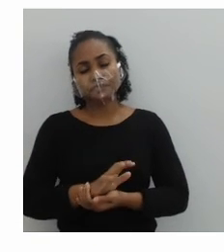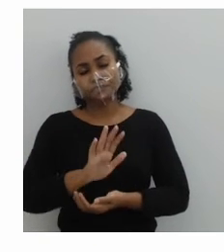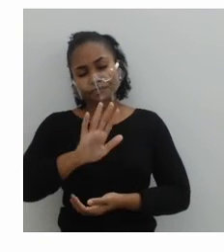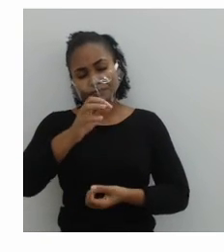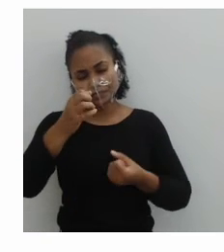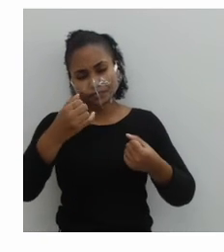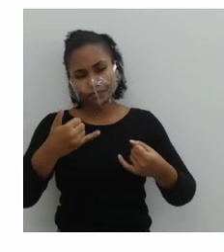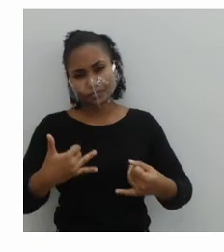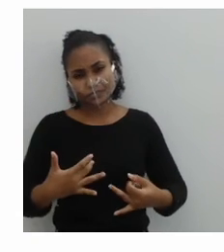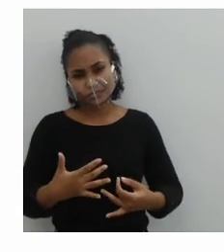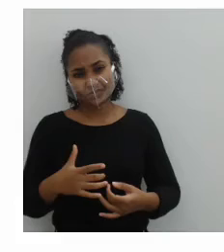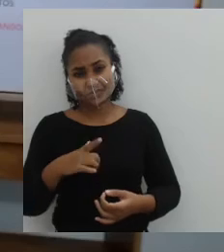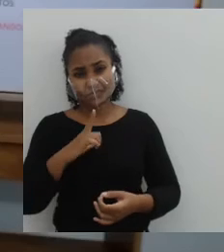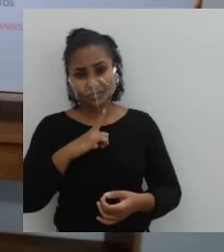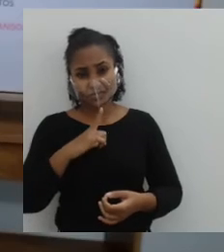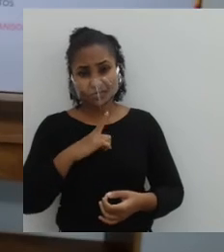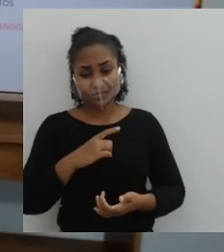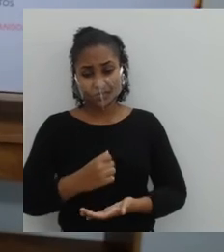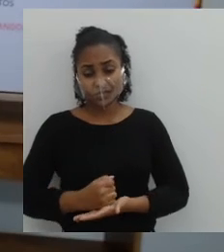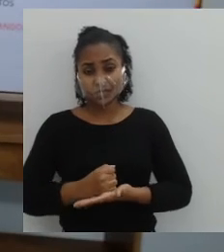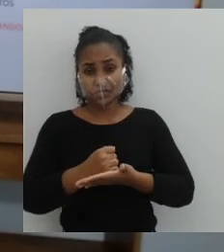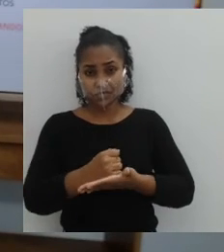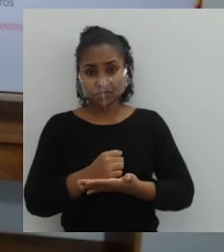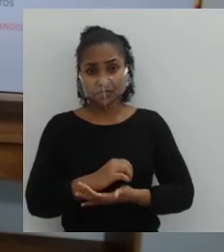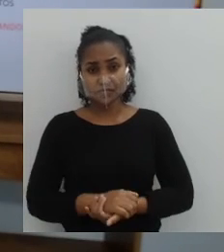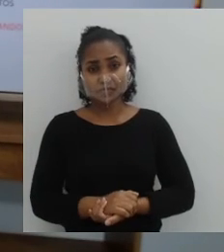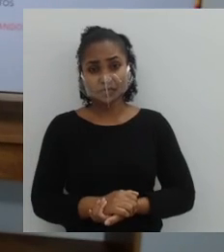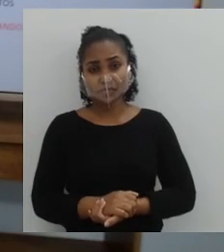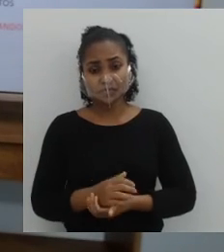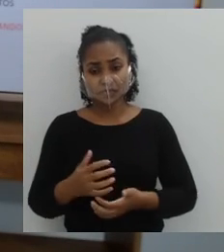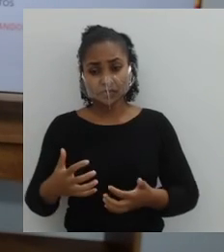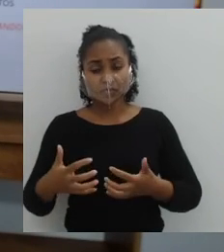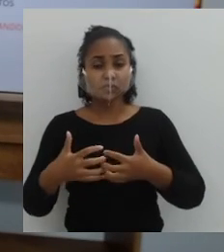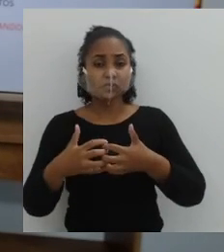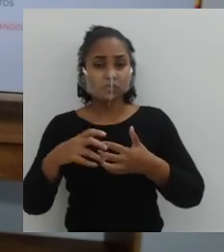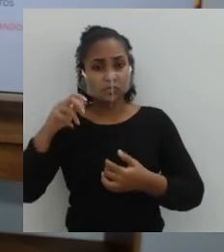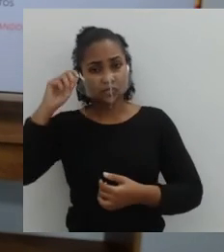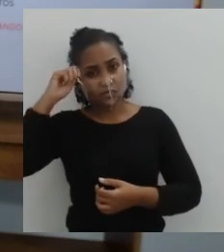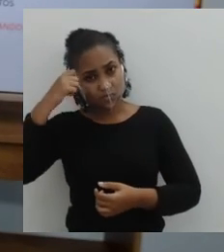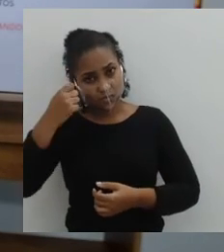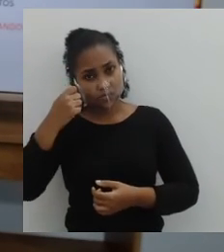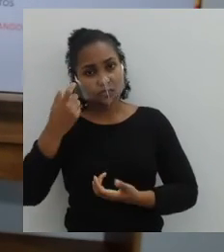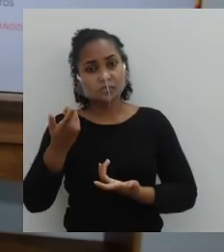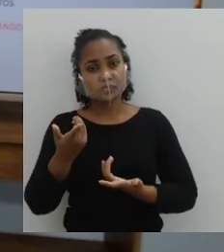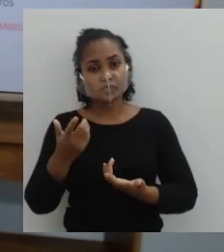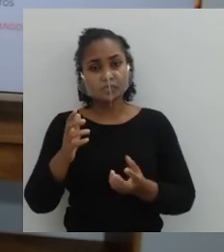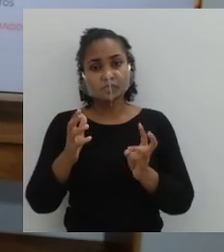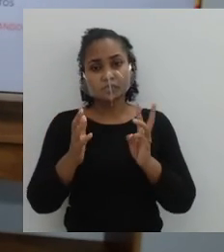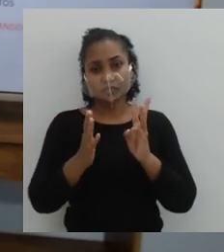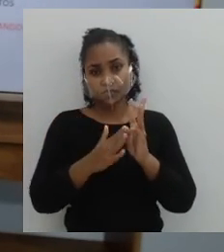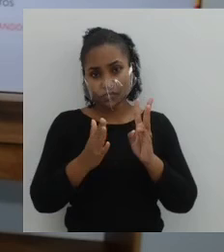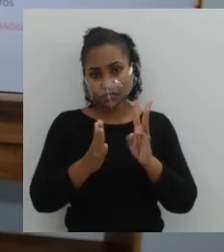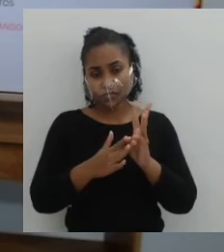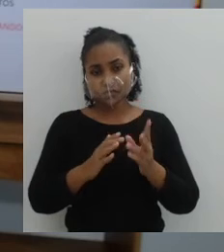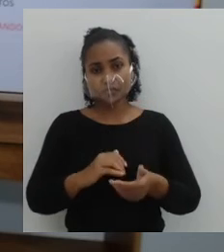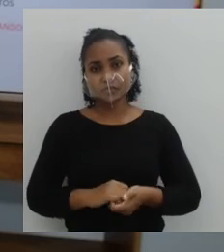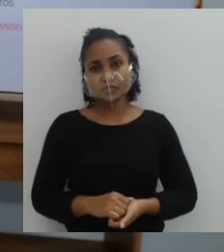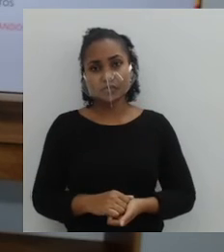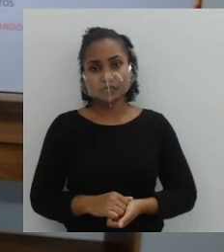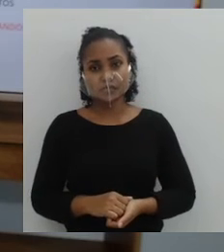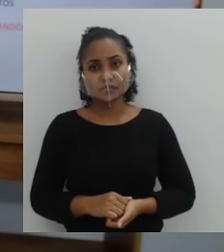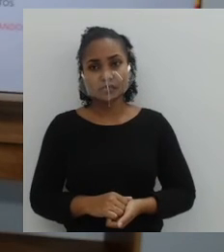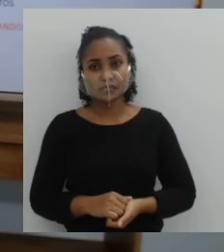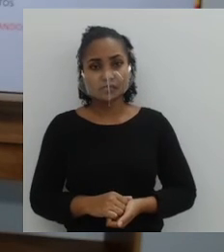dizer para vocês que apesar de ter havido momento de colaboração entre negros, índios e pobres, essas